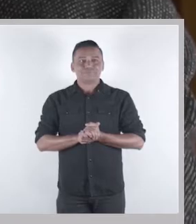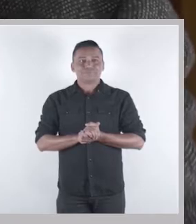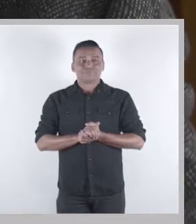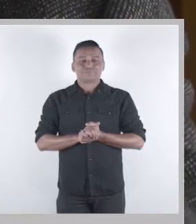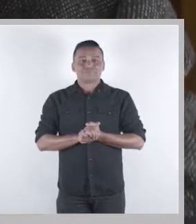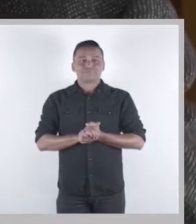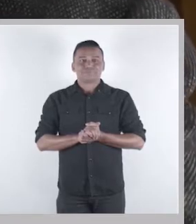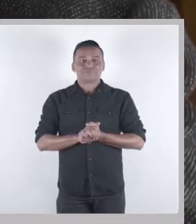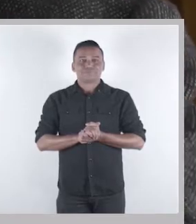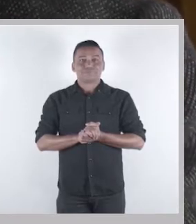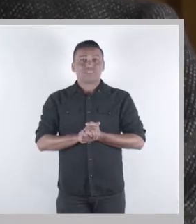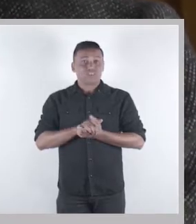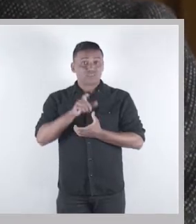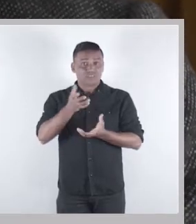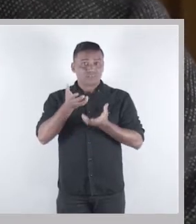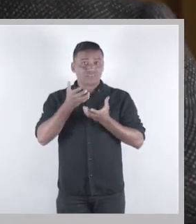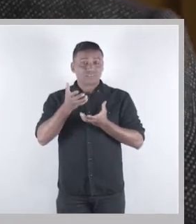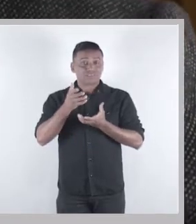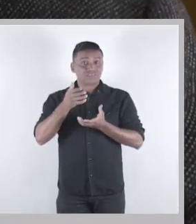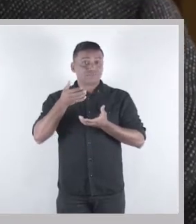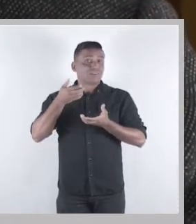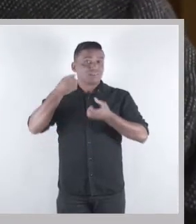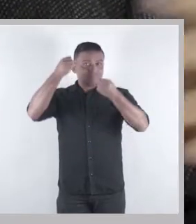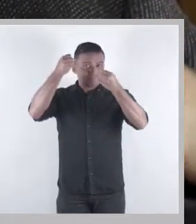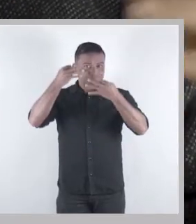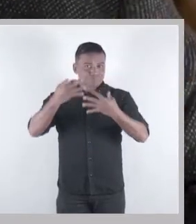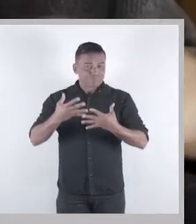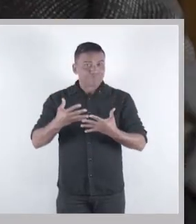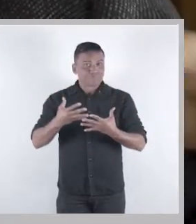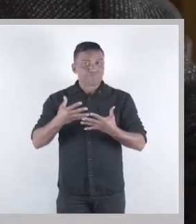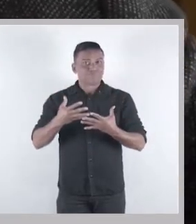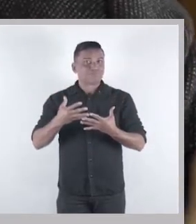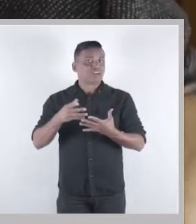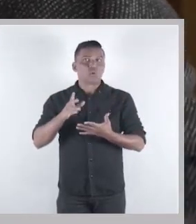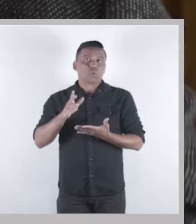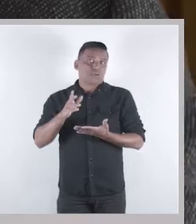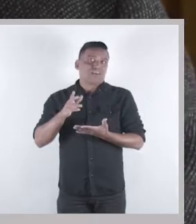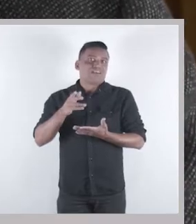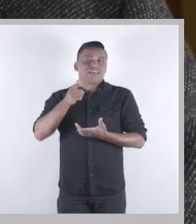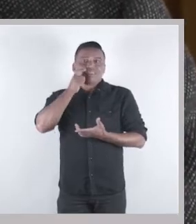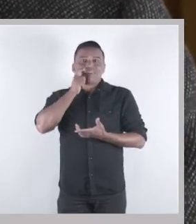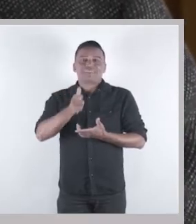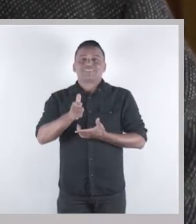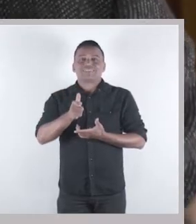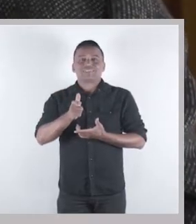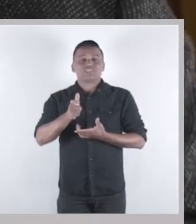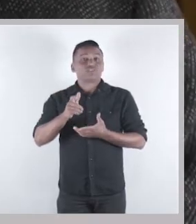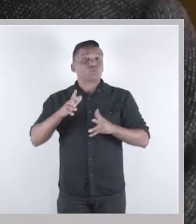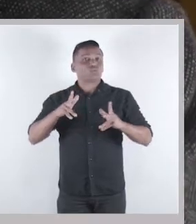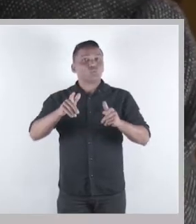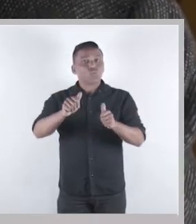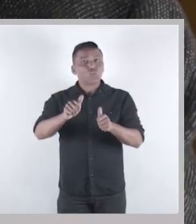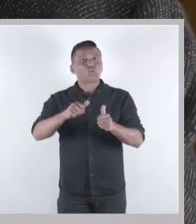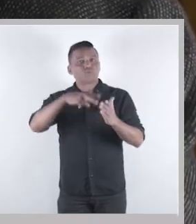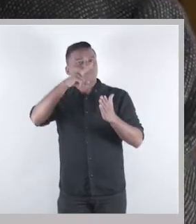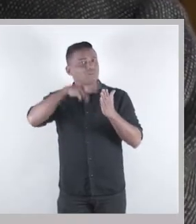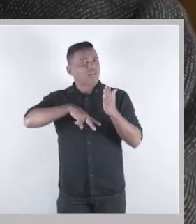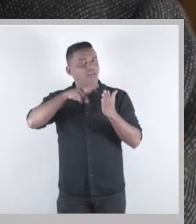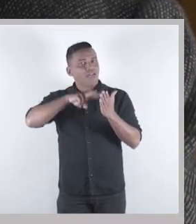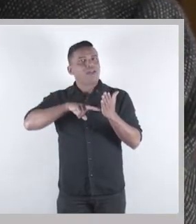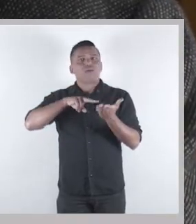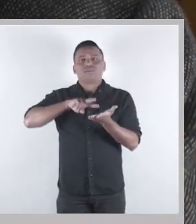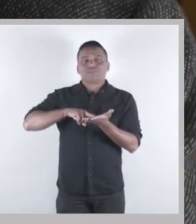e tendo um retorno assim bem bem interessante todo mundo nem leu esse mesmo processo foi o meu meus amigos que estavam lá também